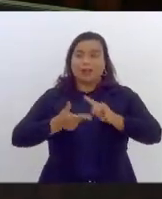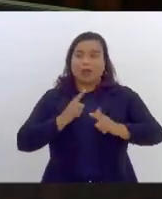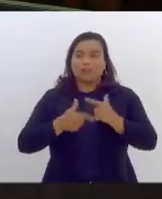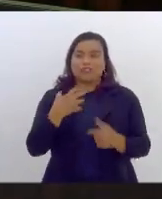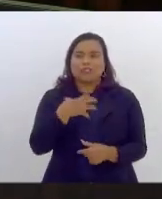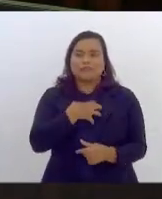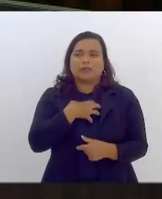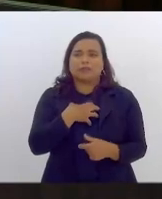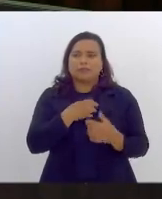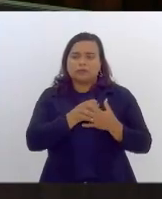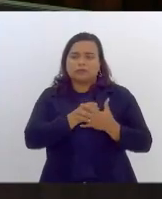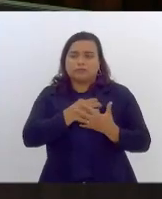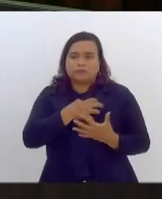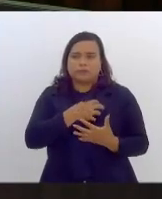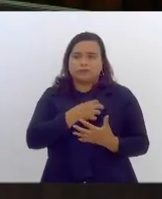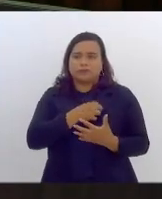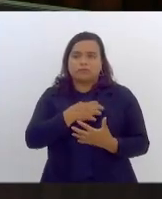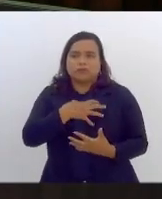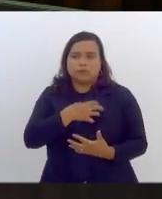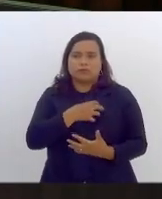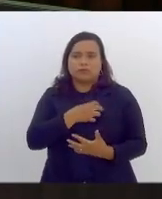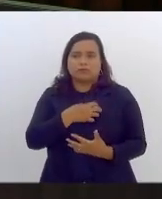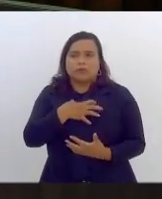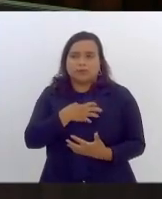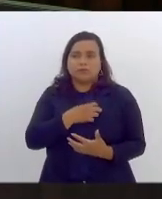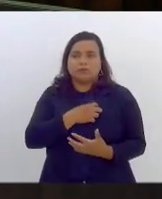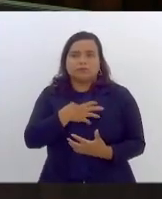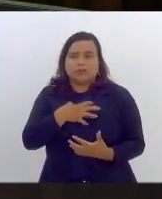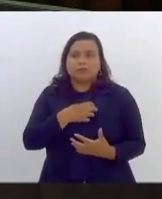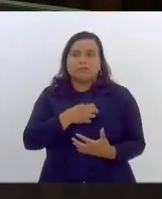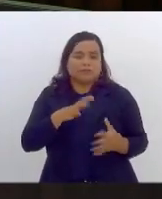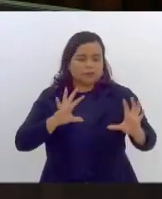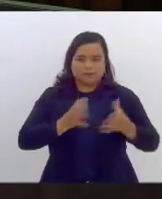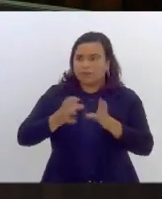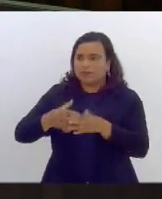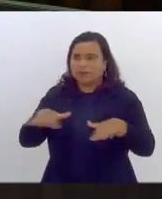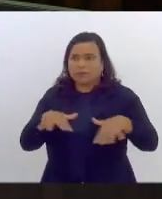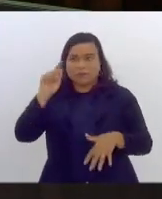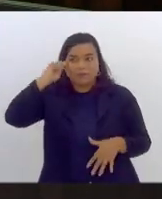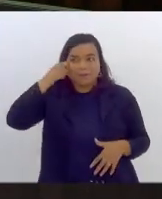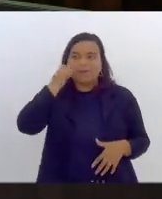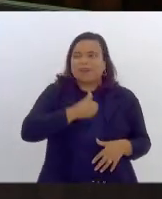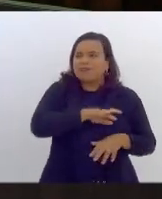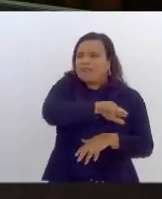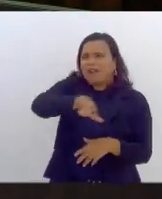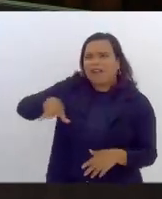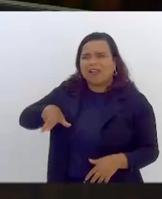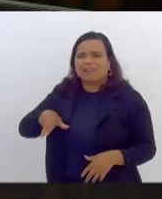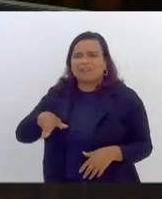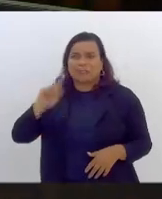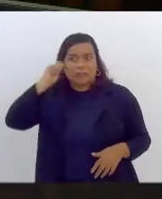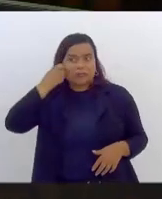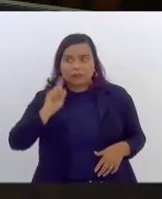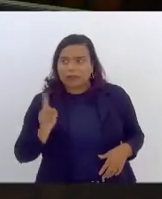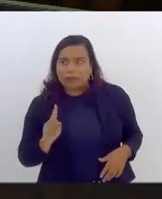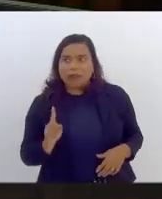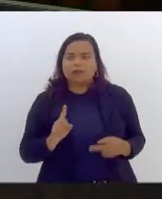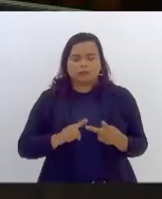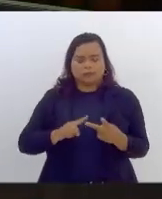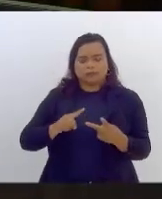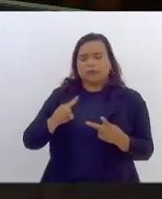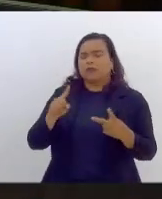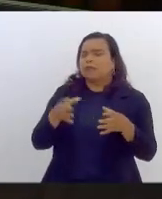sentindo a batida do coração de todas as entidades e do movimento negro, das mulheres, das não negras, da